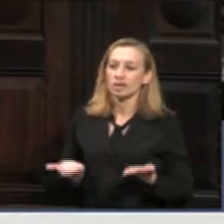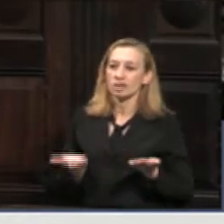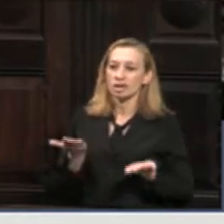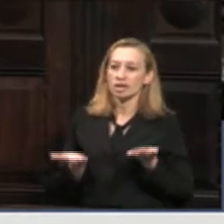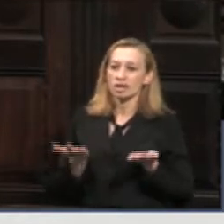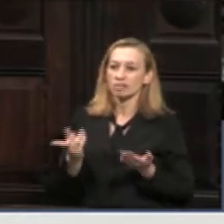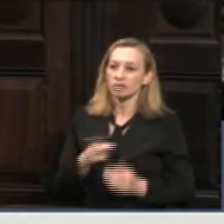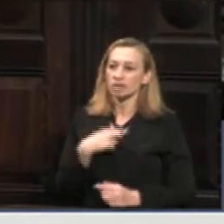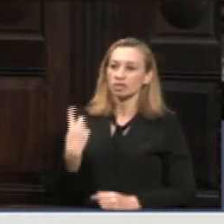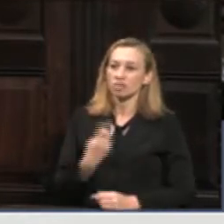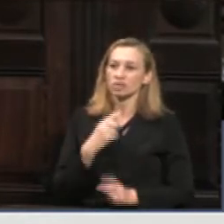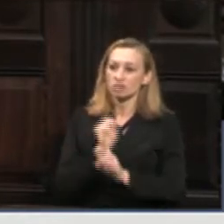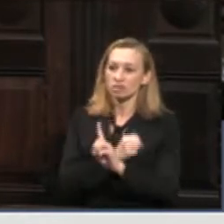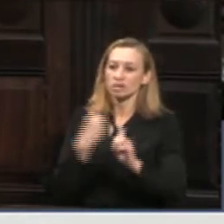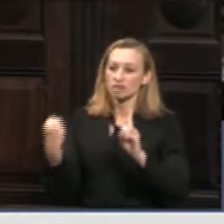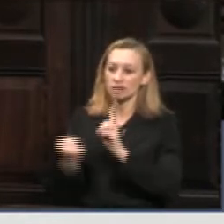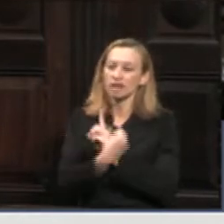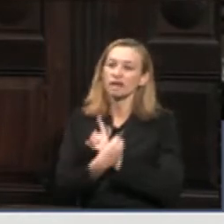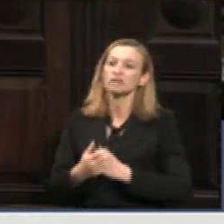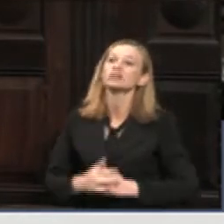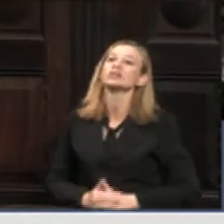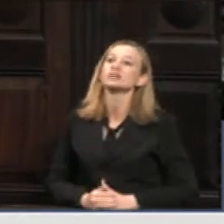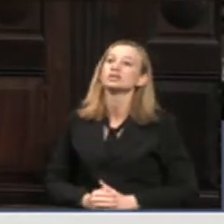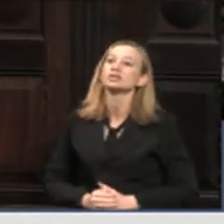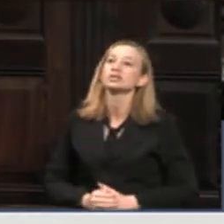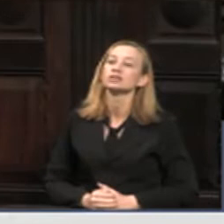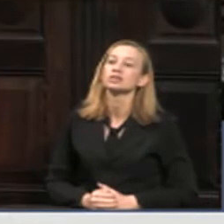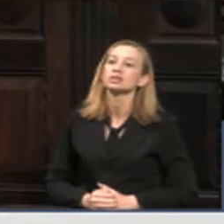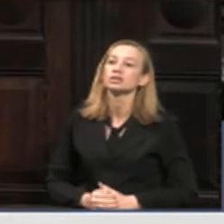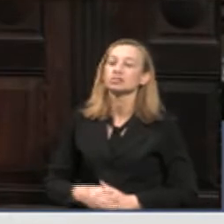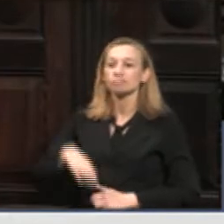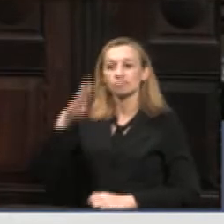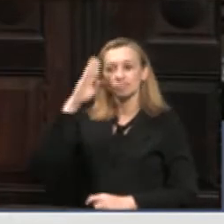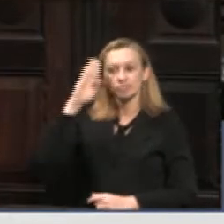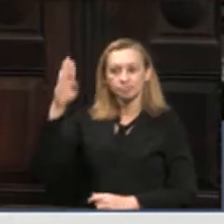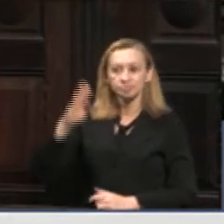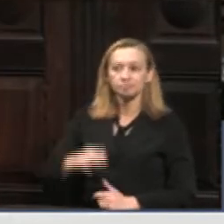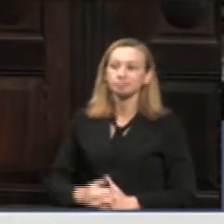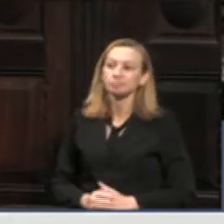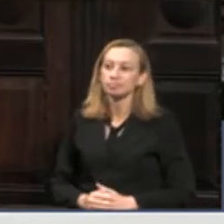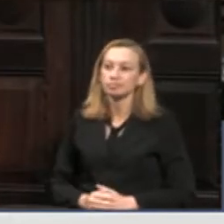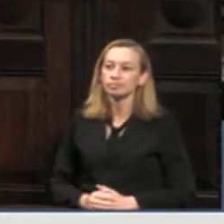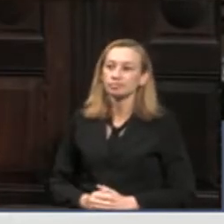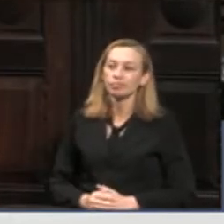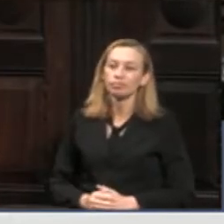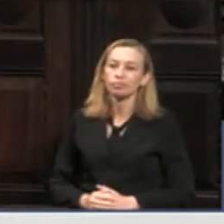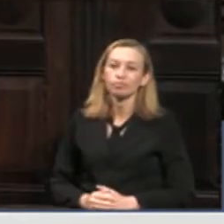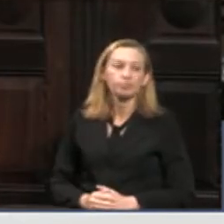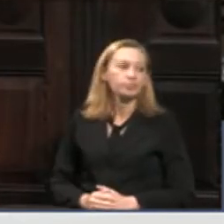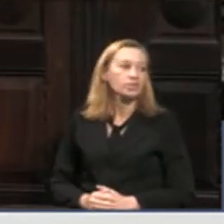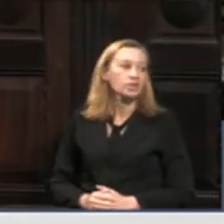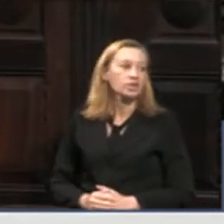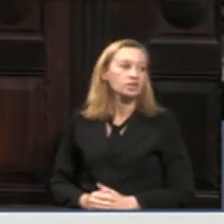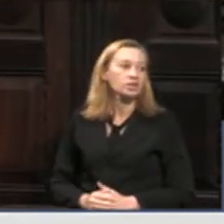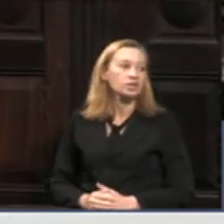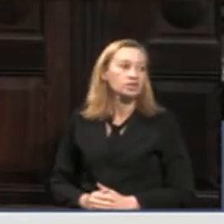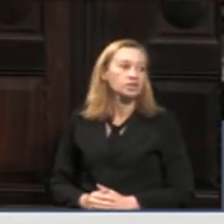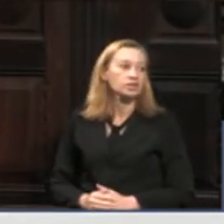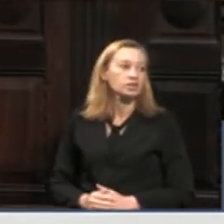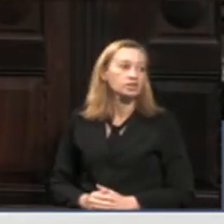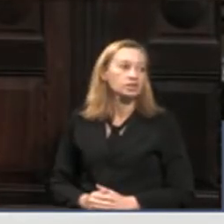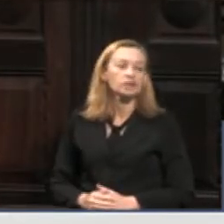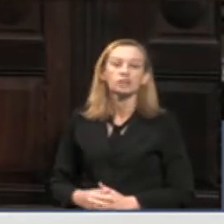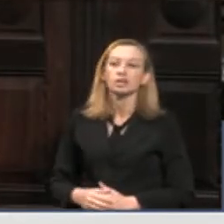nossa sociedade, condição fundamental para que se trate